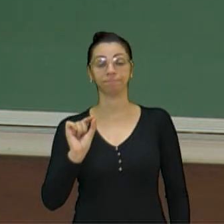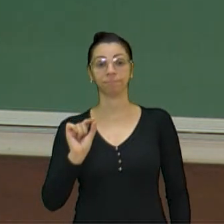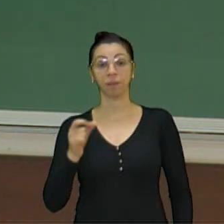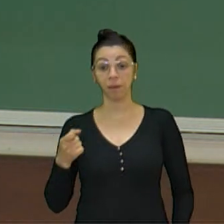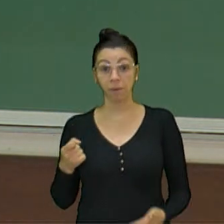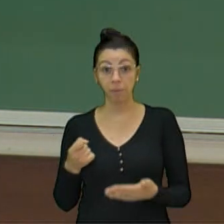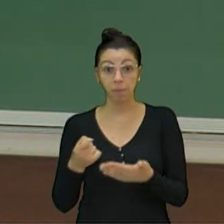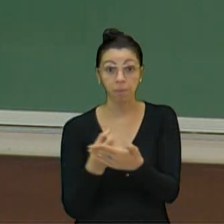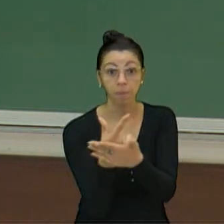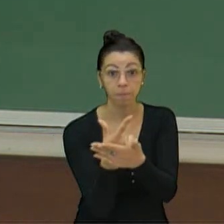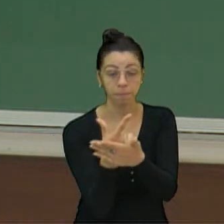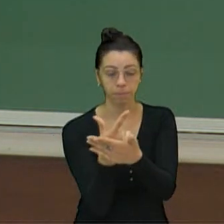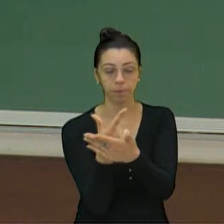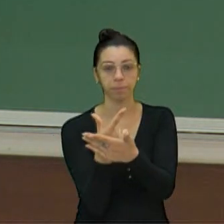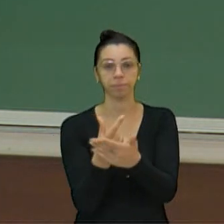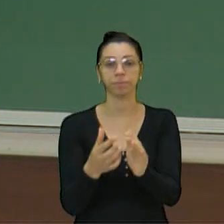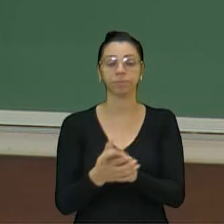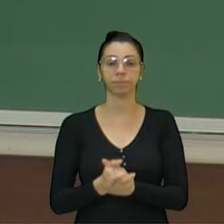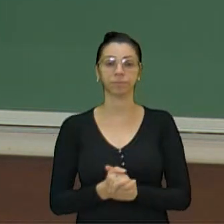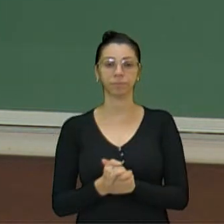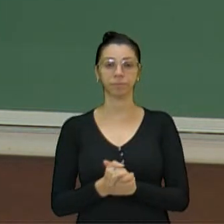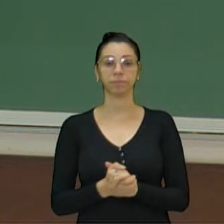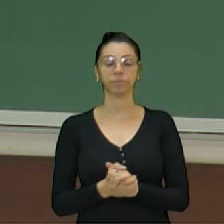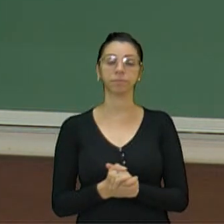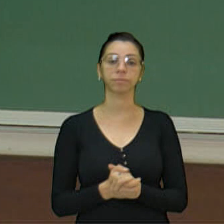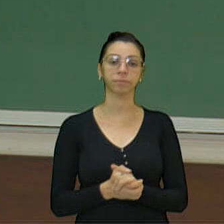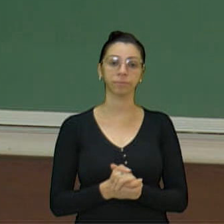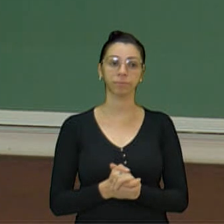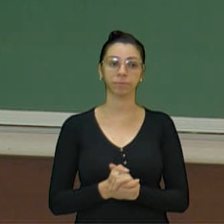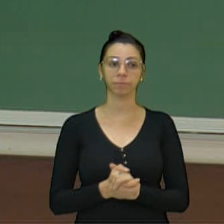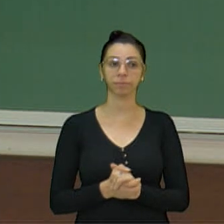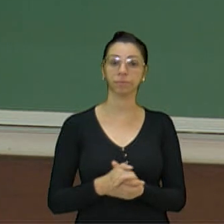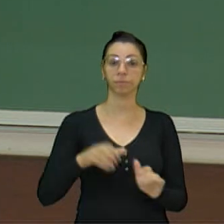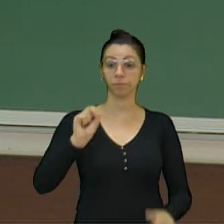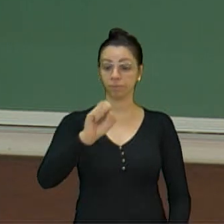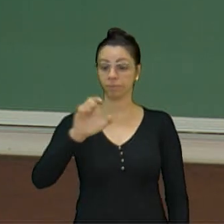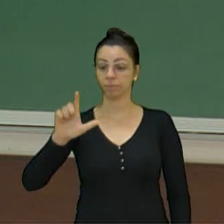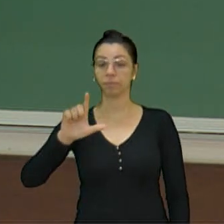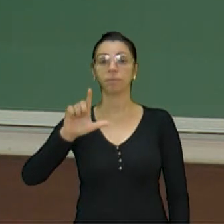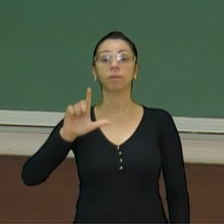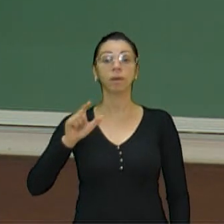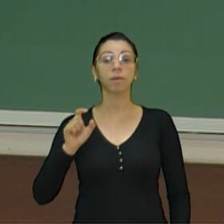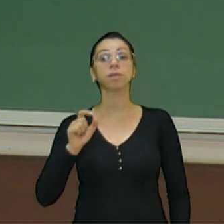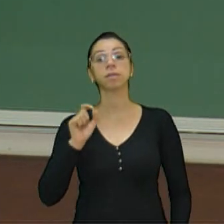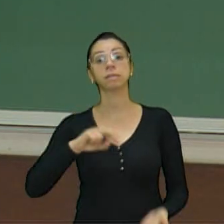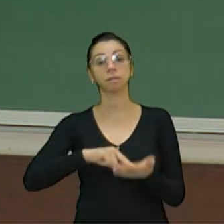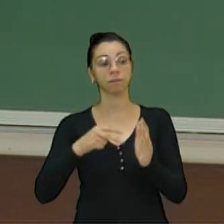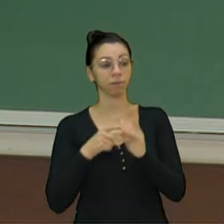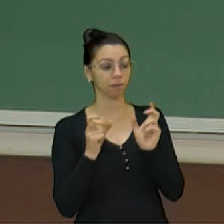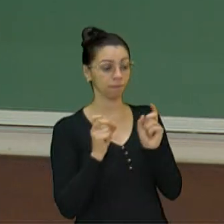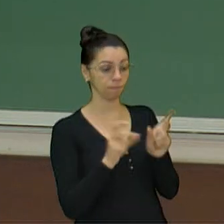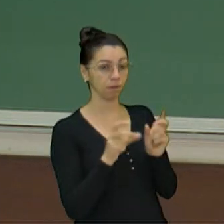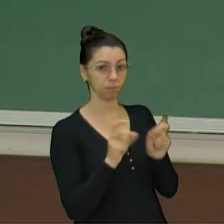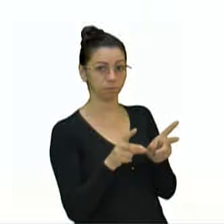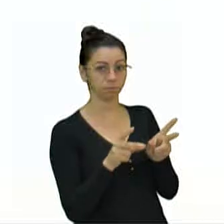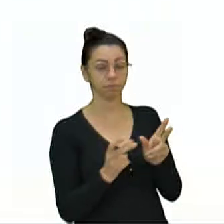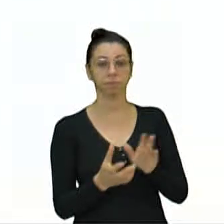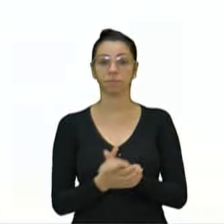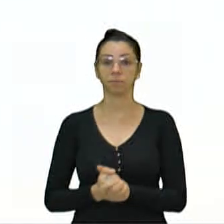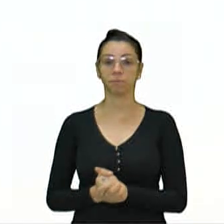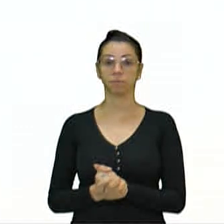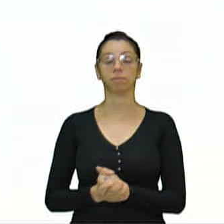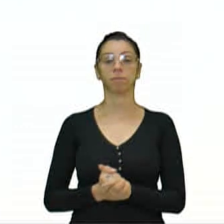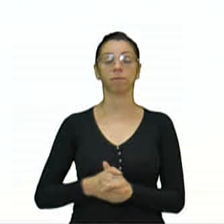comprar, beleza? Então as duas têm o mesmo significado. Sell significa vender, ok?